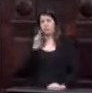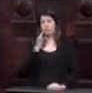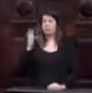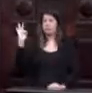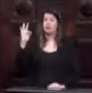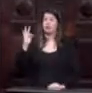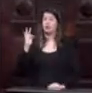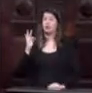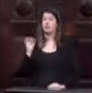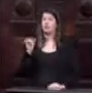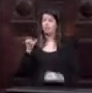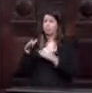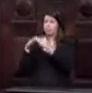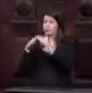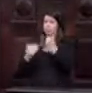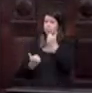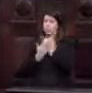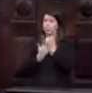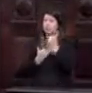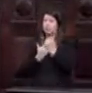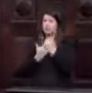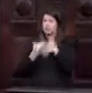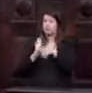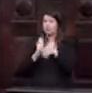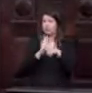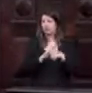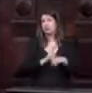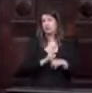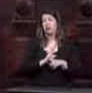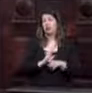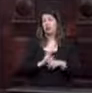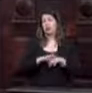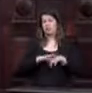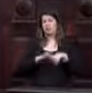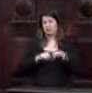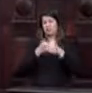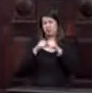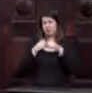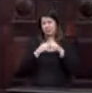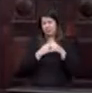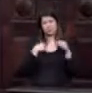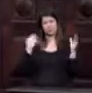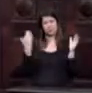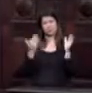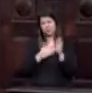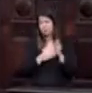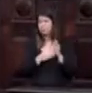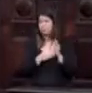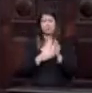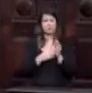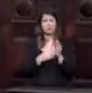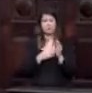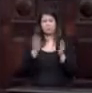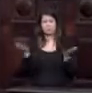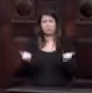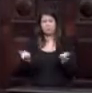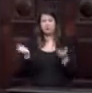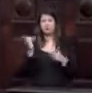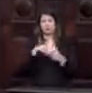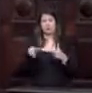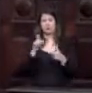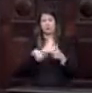pedindo que ele nos auxiliasse frente à quebra de todos os impositivos legais